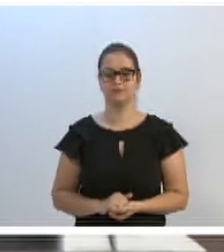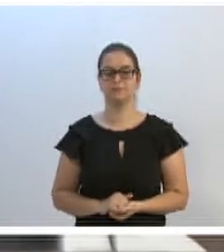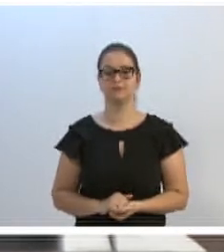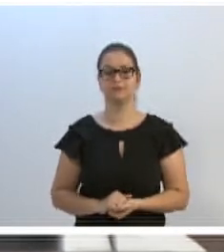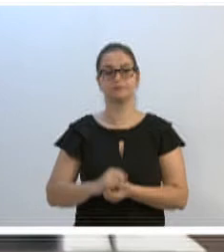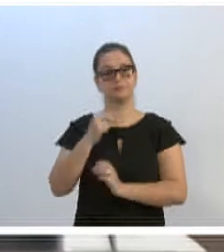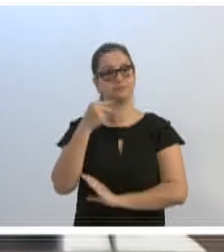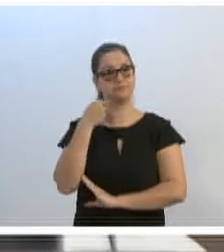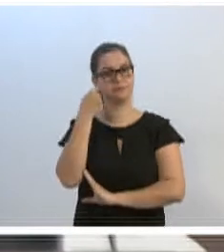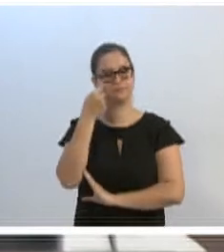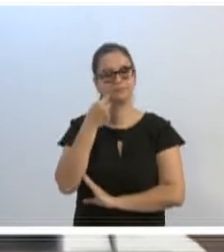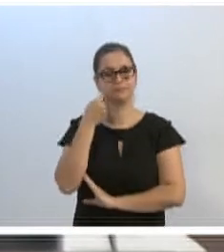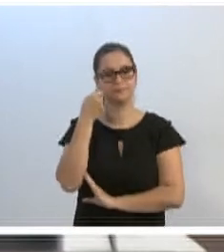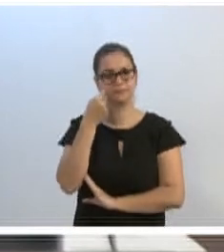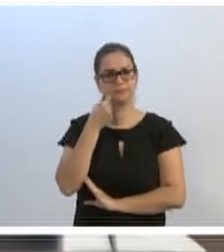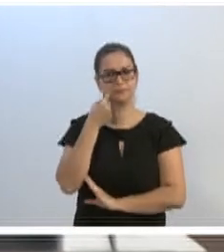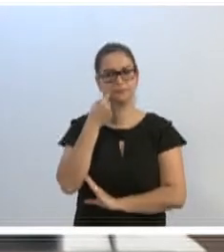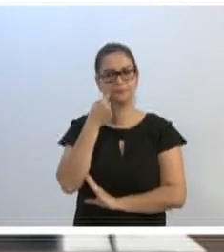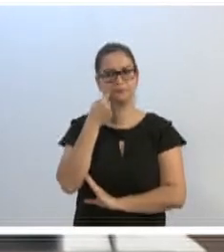Senhores vereadores,